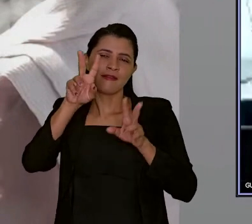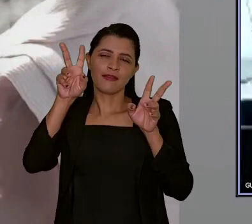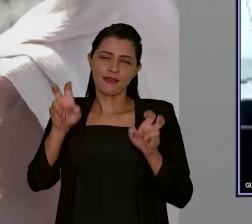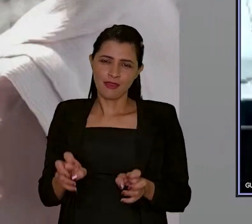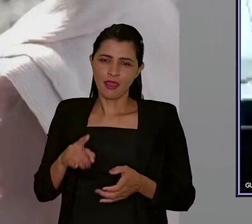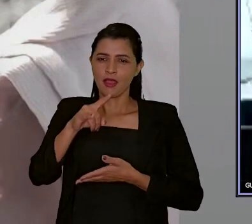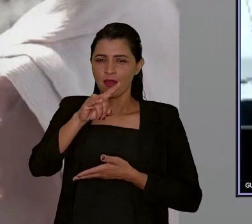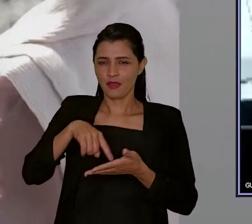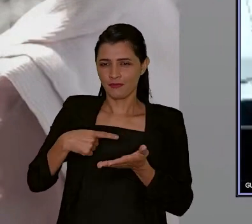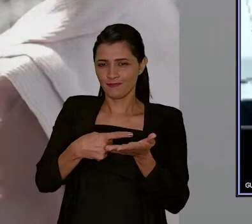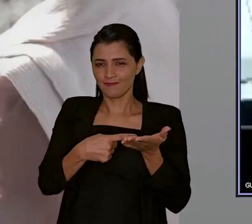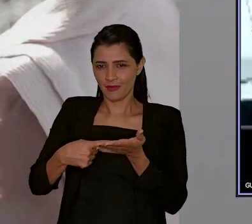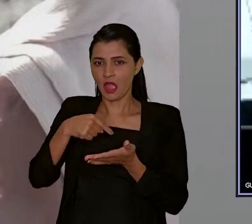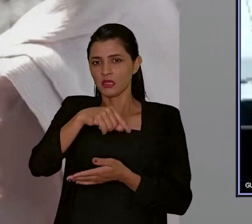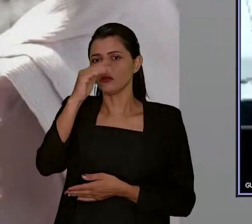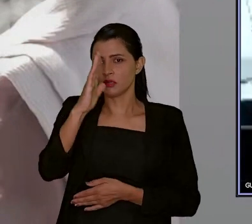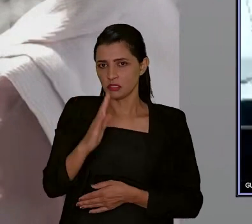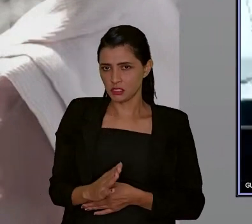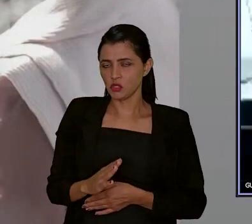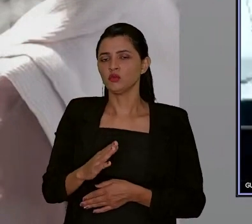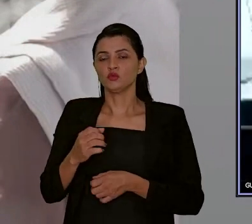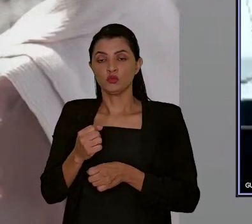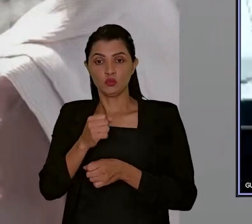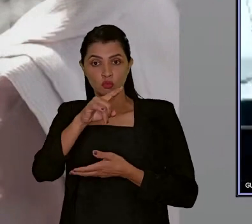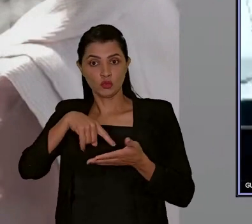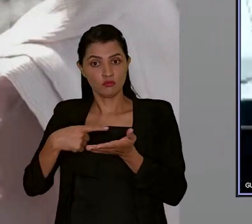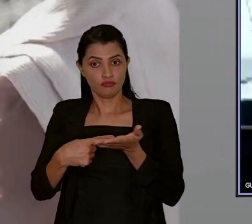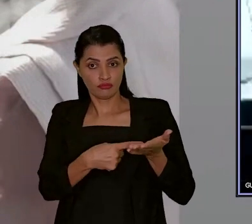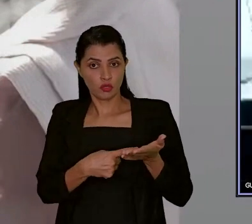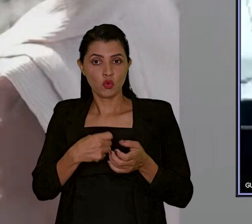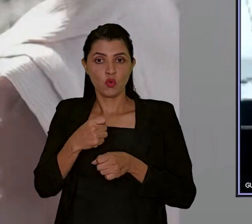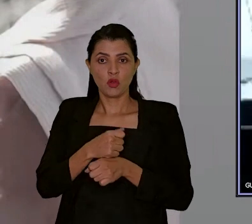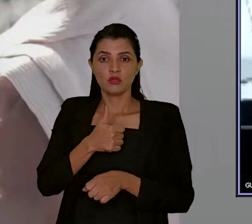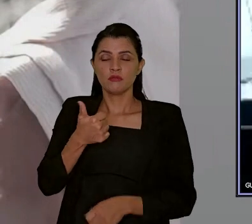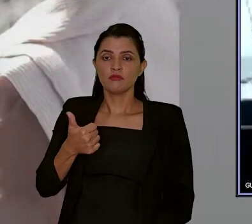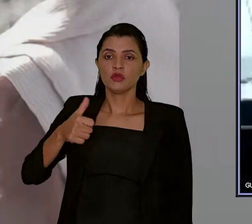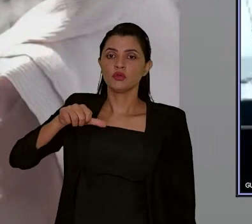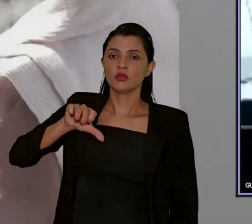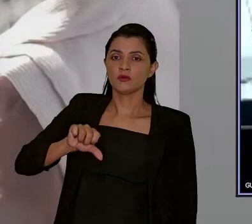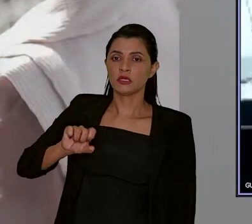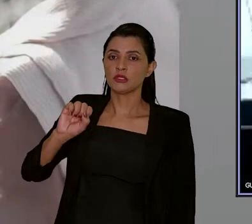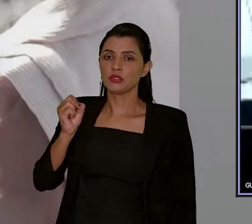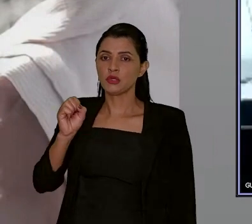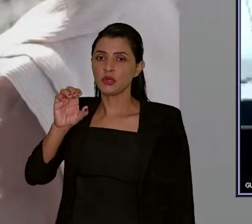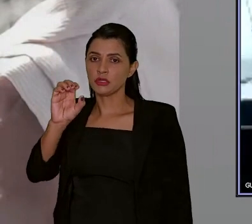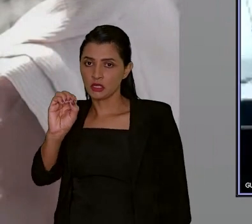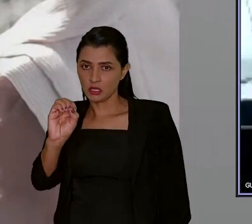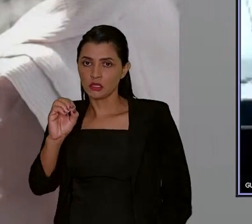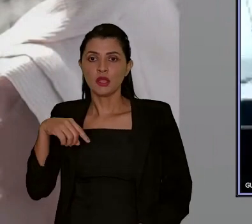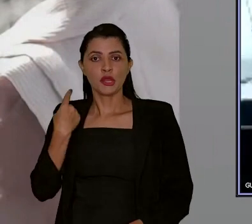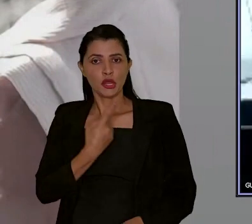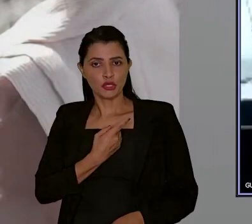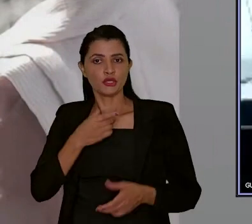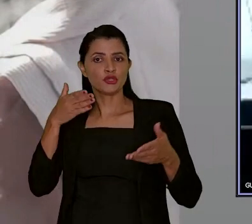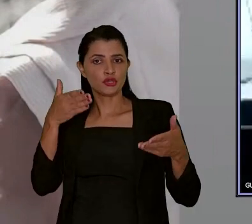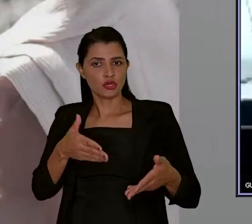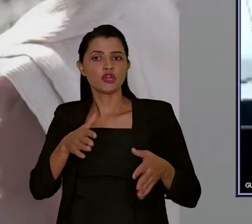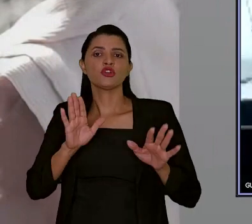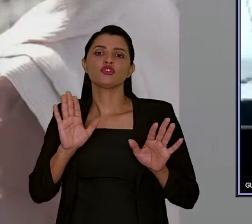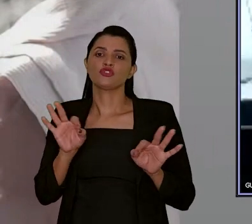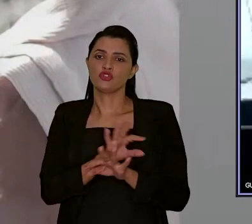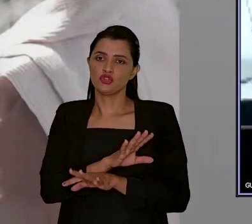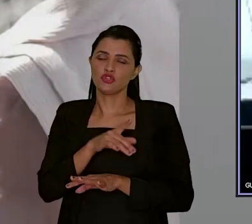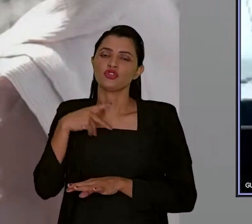brasileiro, a Convenção de 1980, né, que é a convenção que nós já fazemos parte, né, como Estado parte,